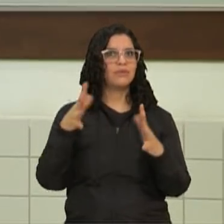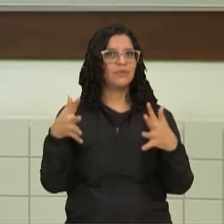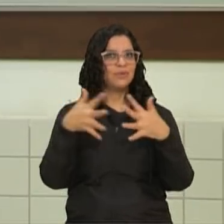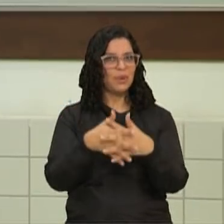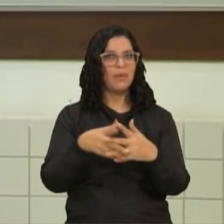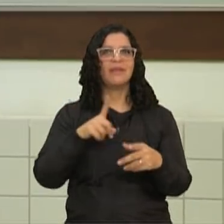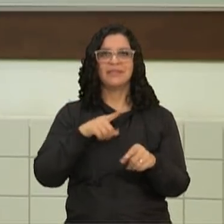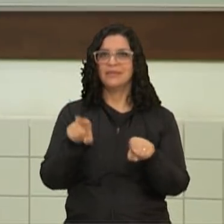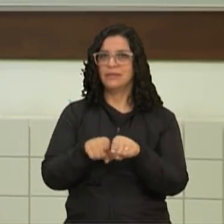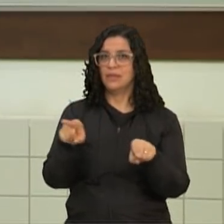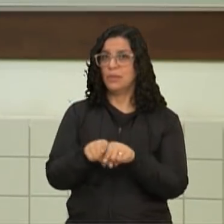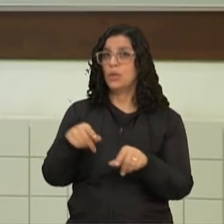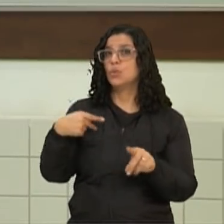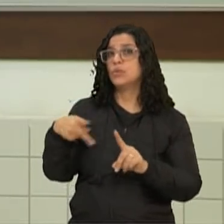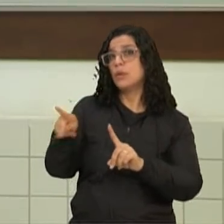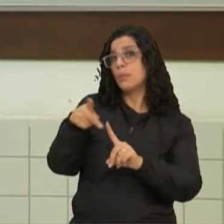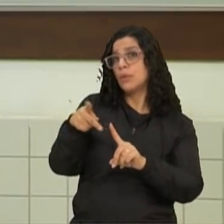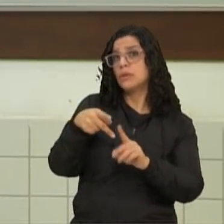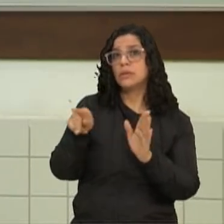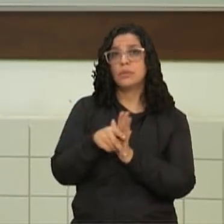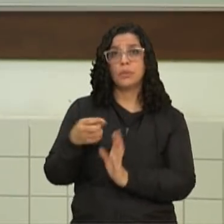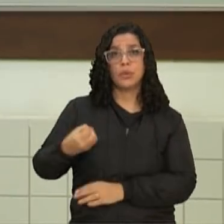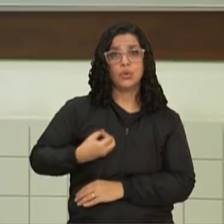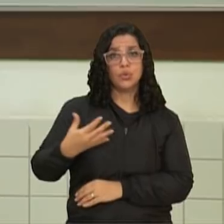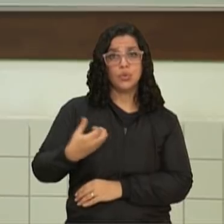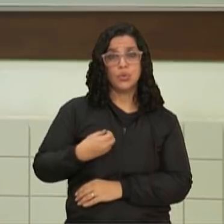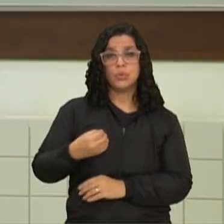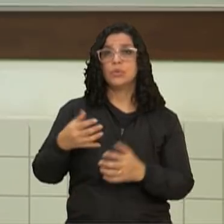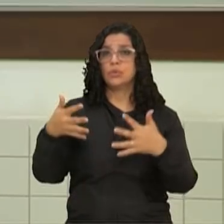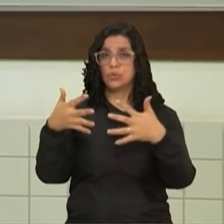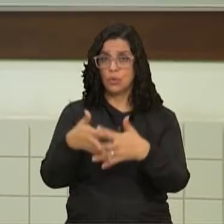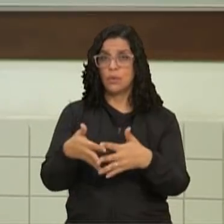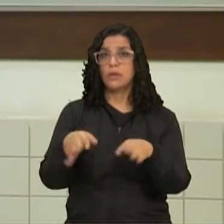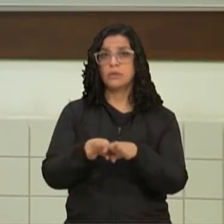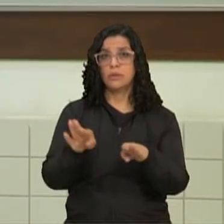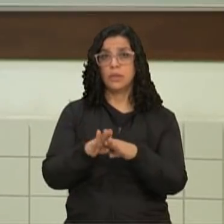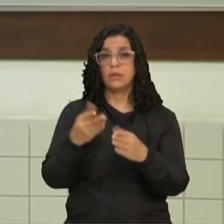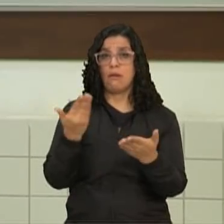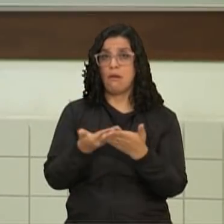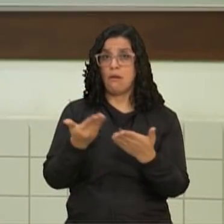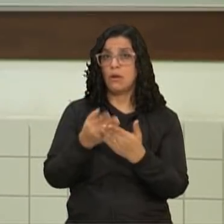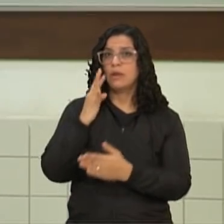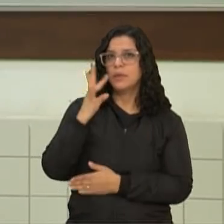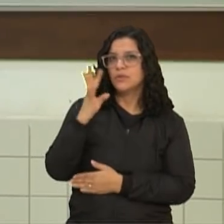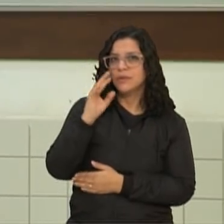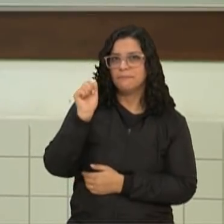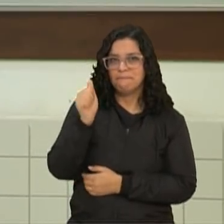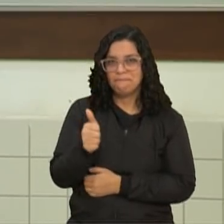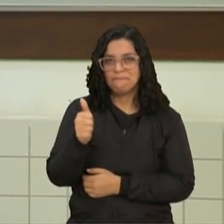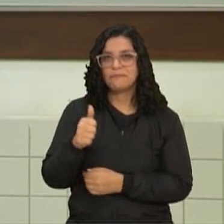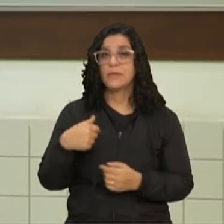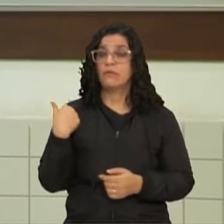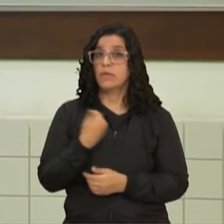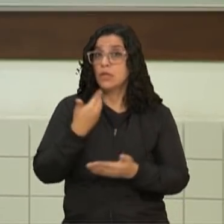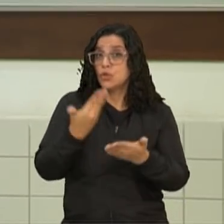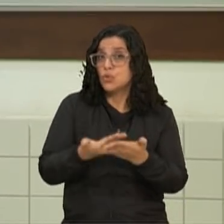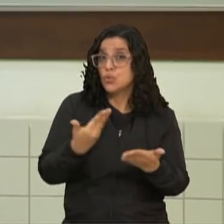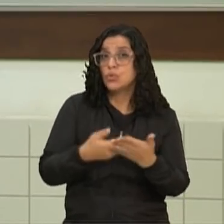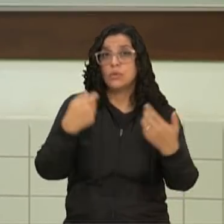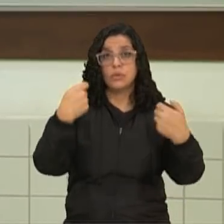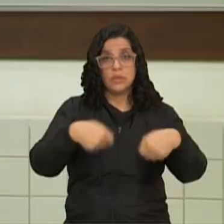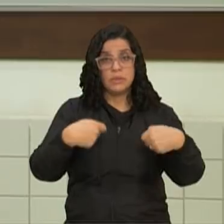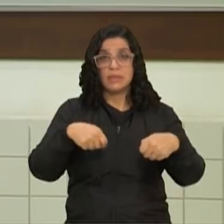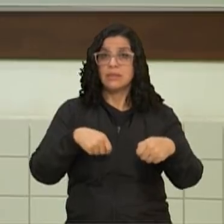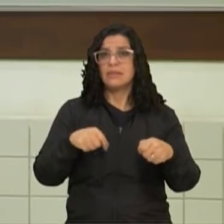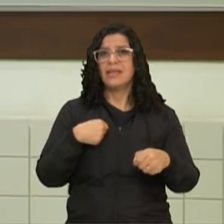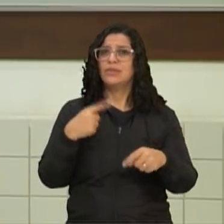complexibilidade usando a potência de números complexos, no caso da nossa unidade imaginária. Não deixe de estudar. Se